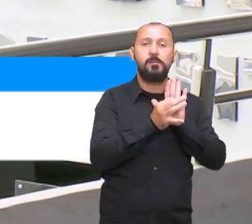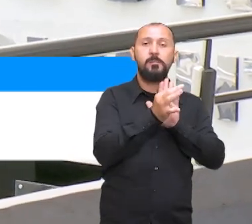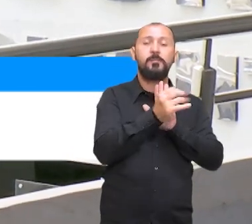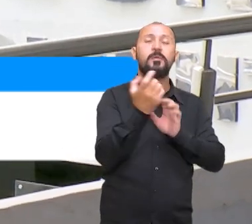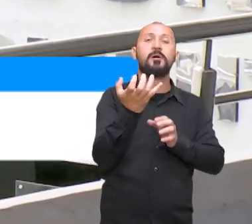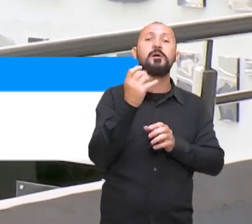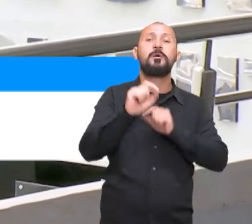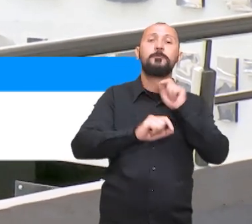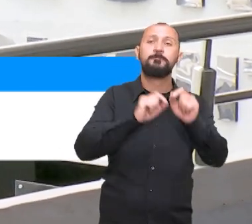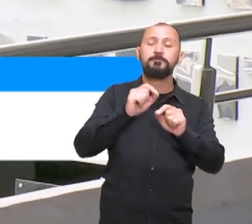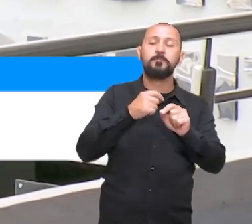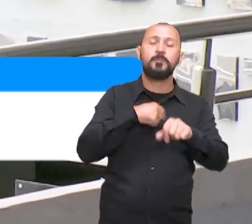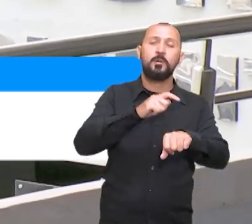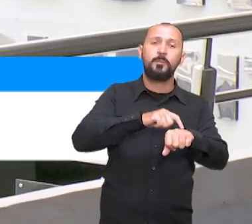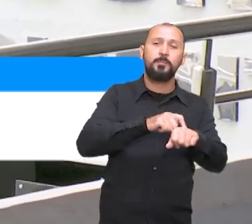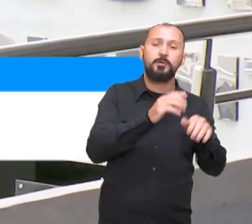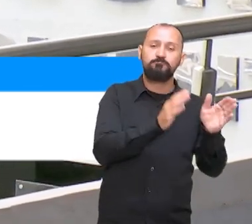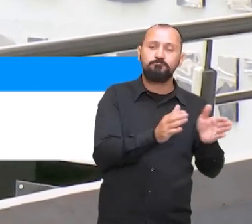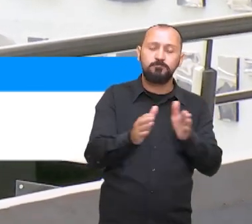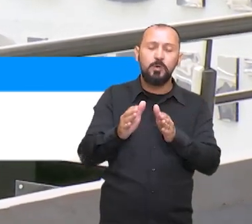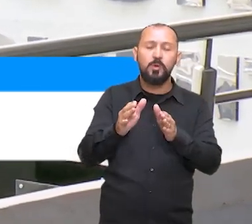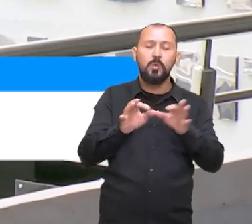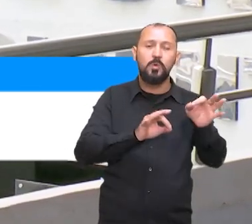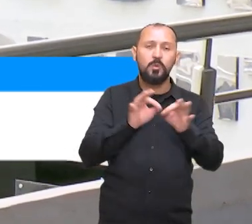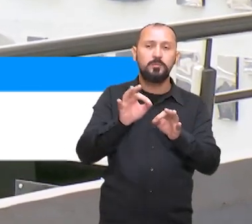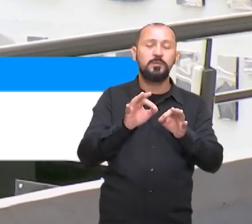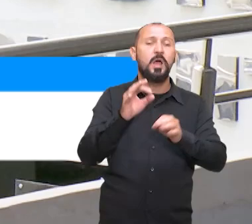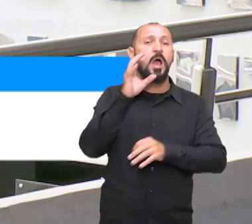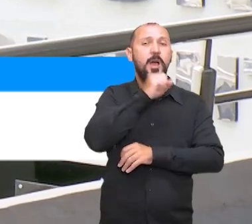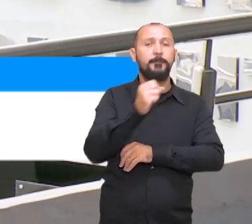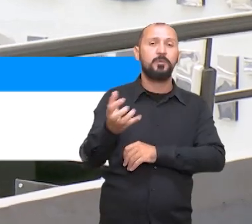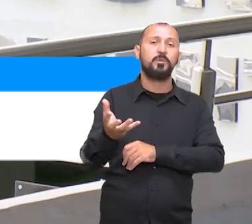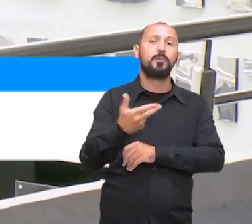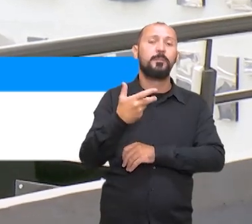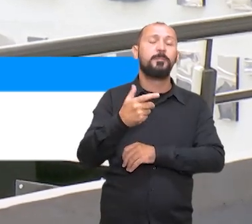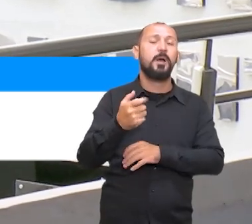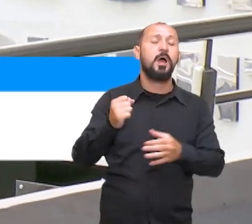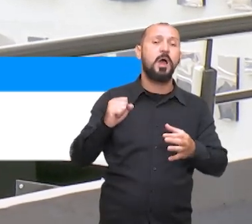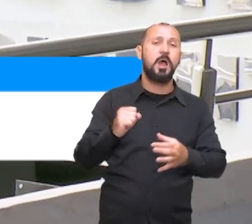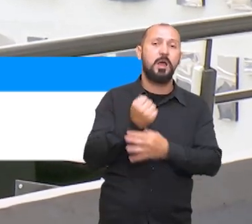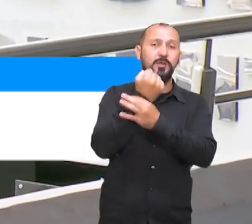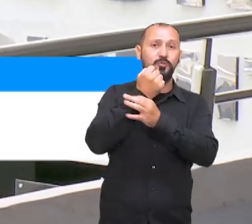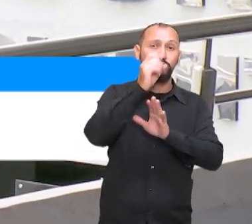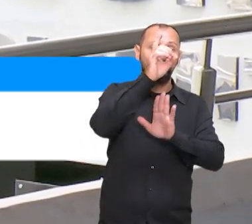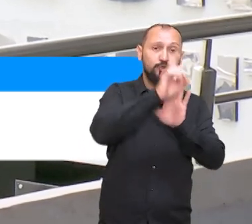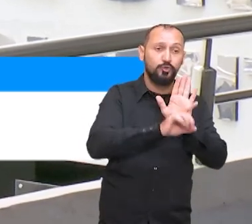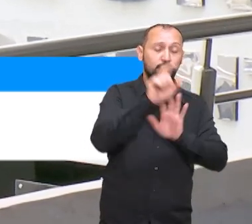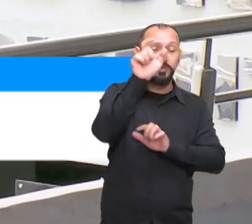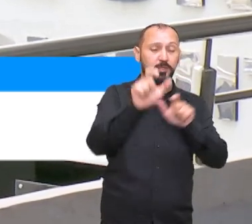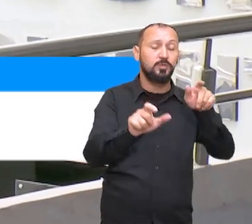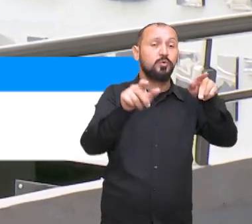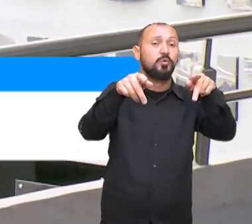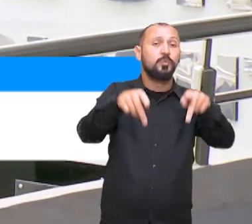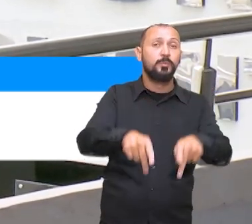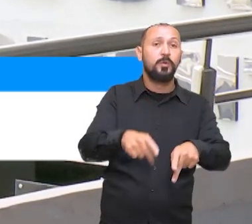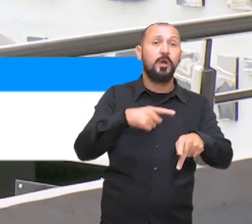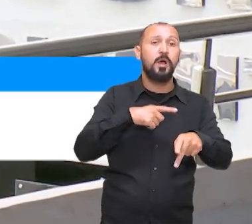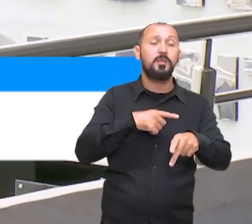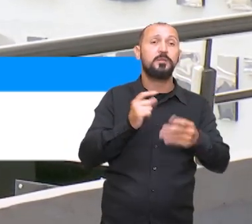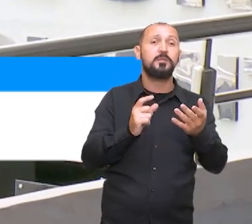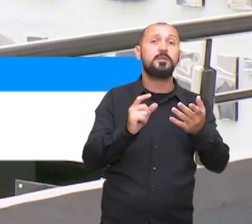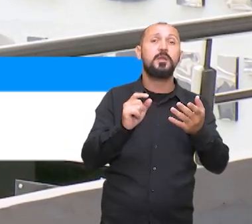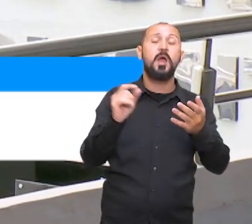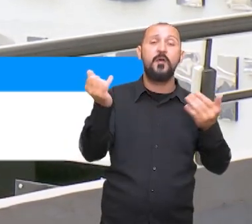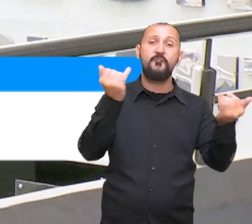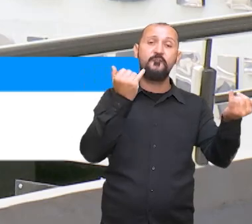A proposta pretende incluir procedimentos mais objetivos e ágeis para garantir o direito da população